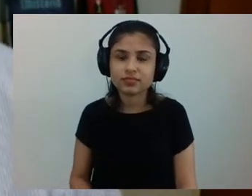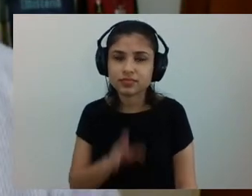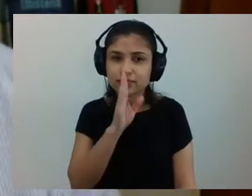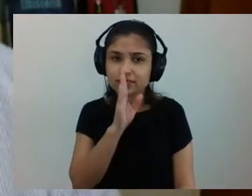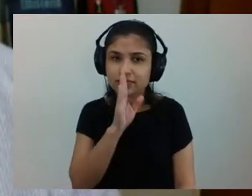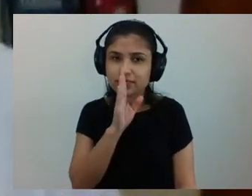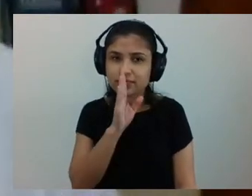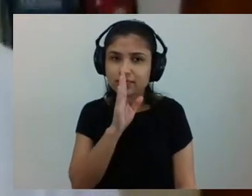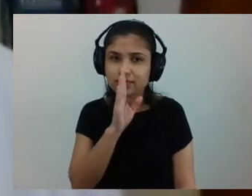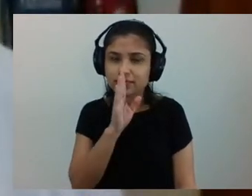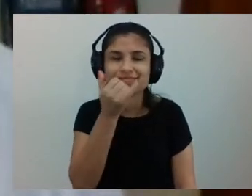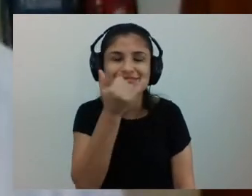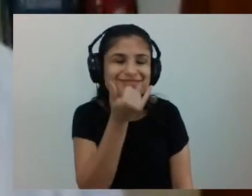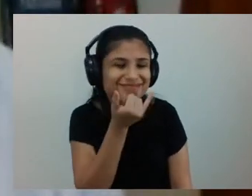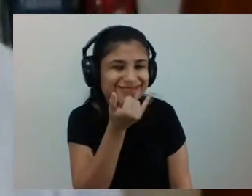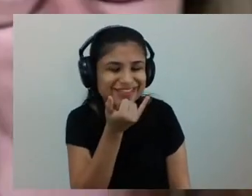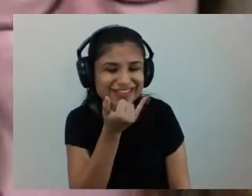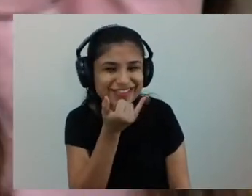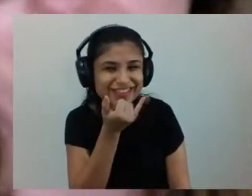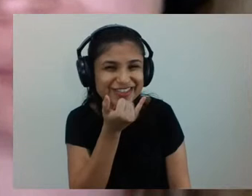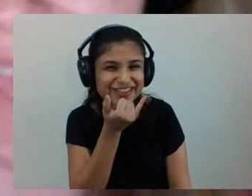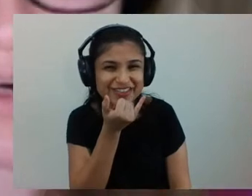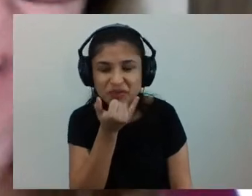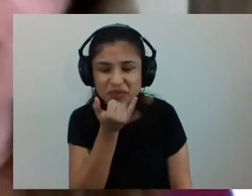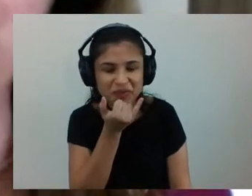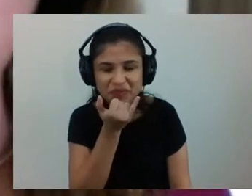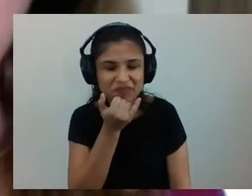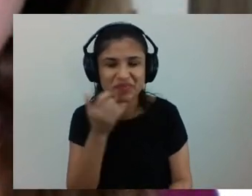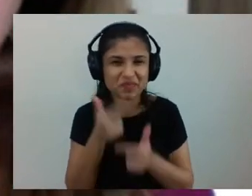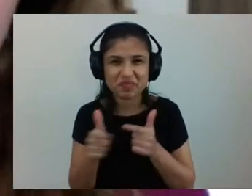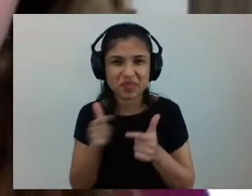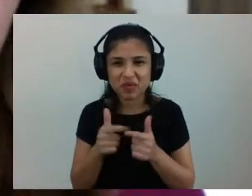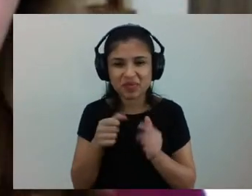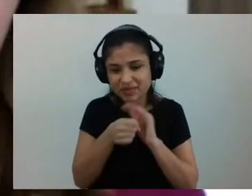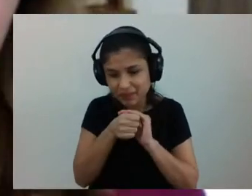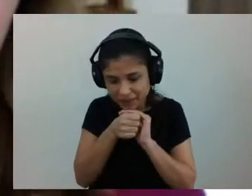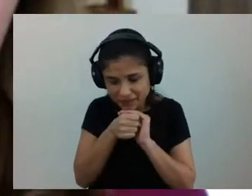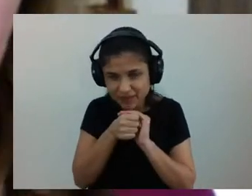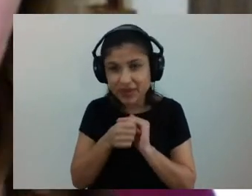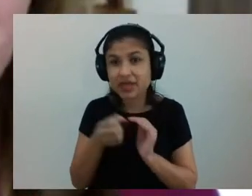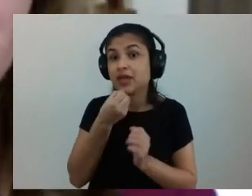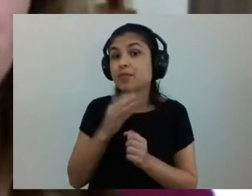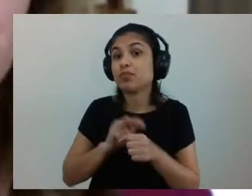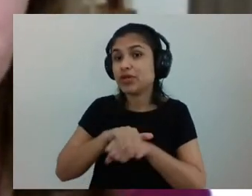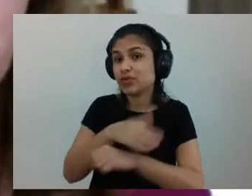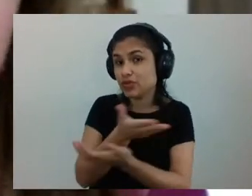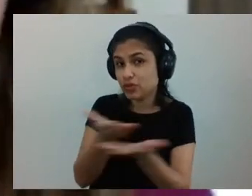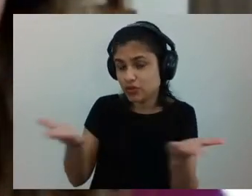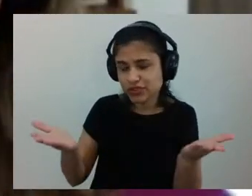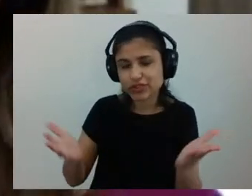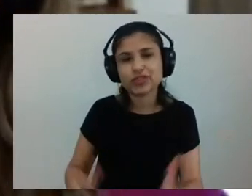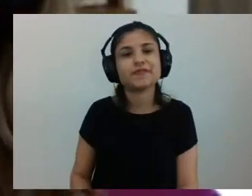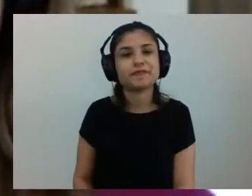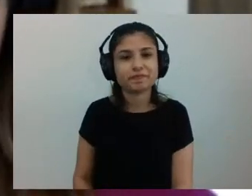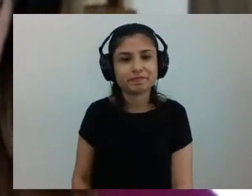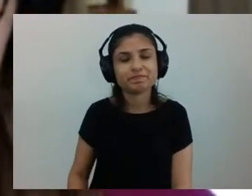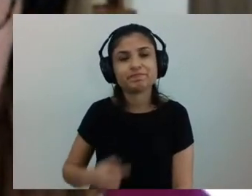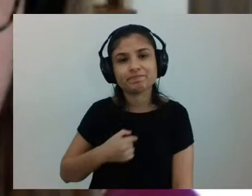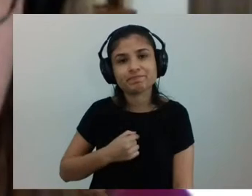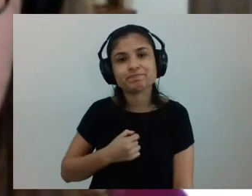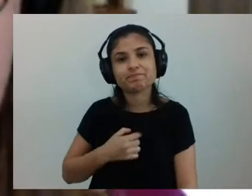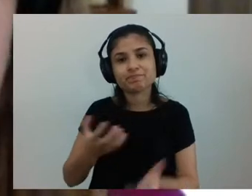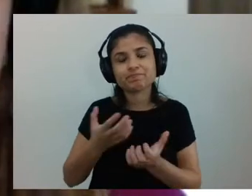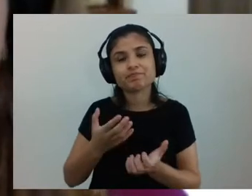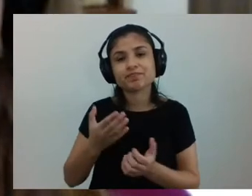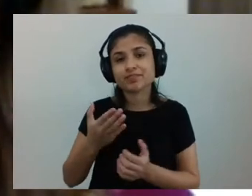Desculpa, gente, pelo problema técnico aqui. Boa noite a todos. Eu gostaria de agradecer à